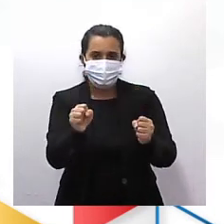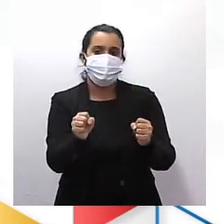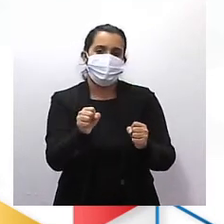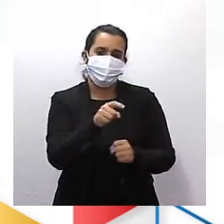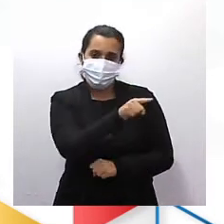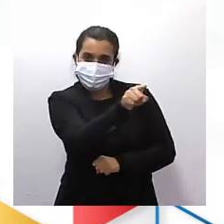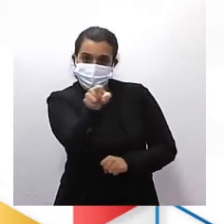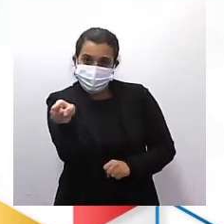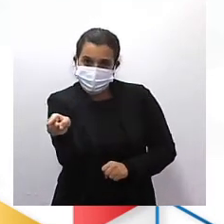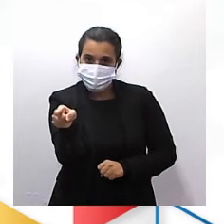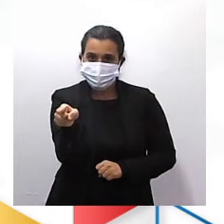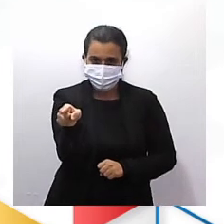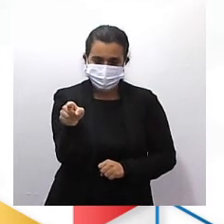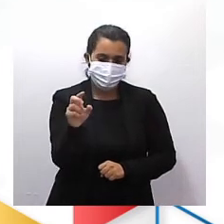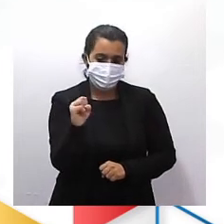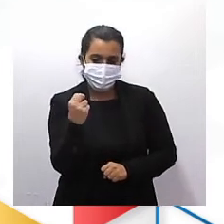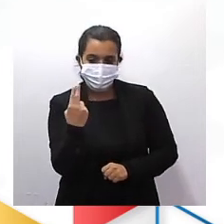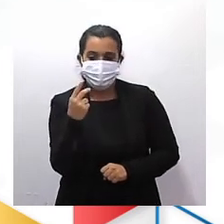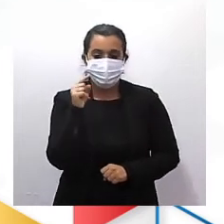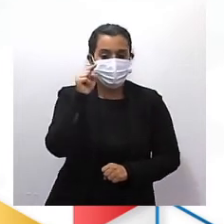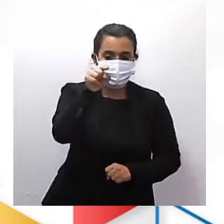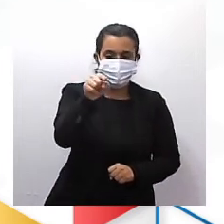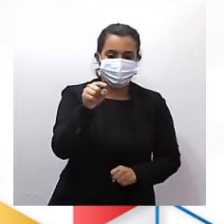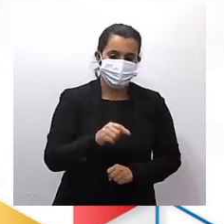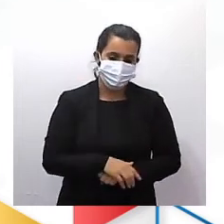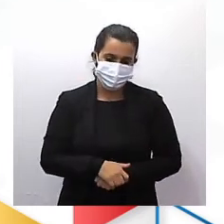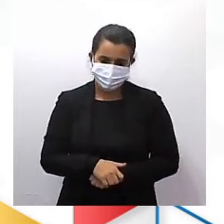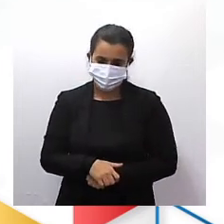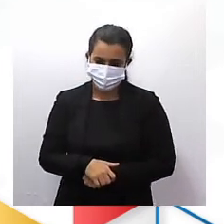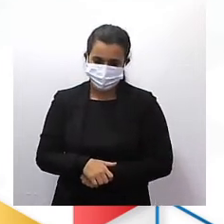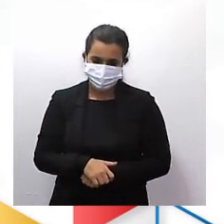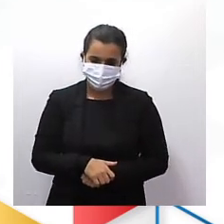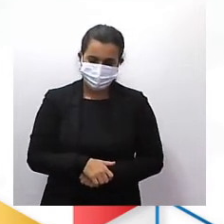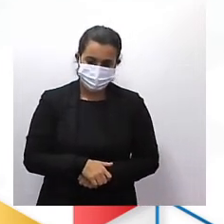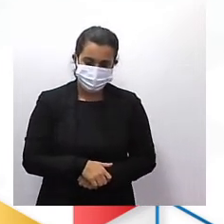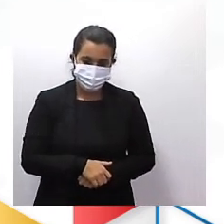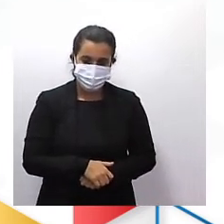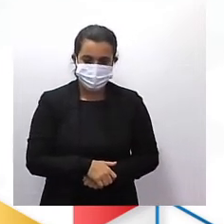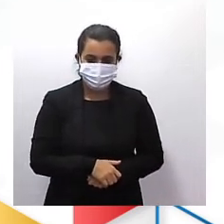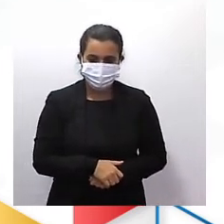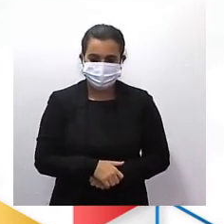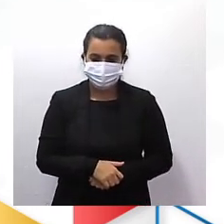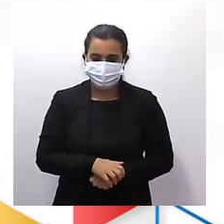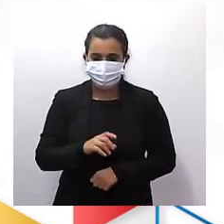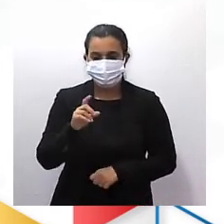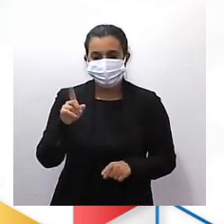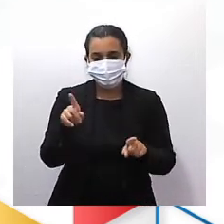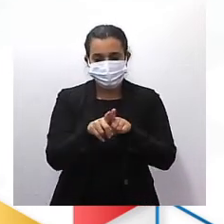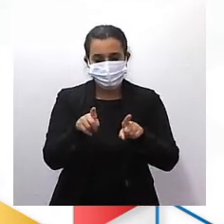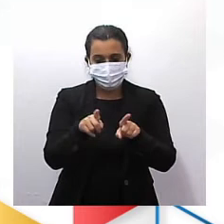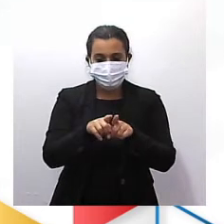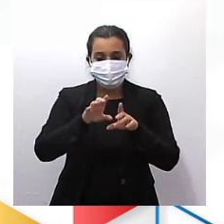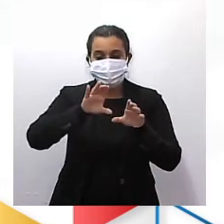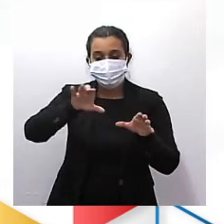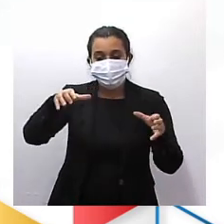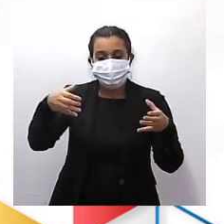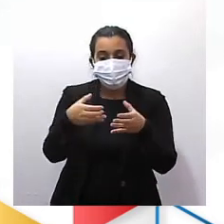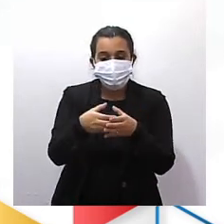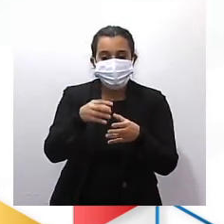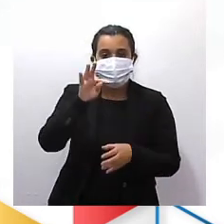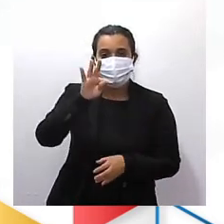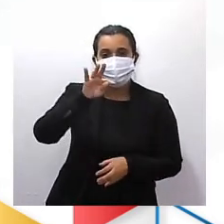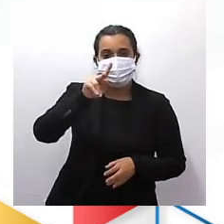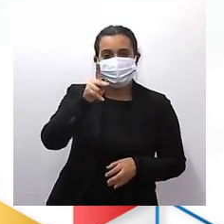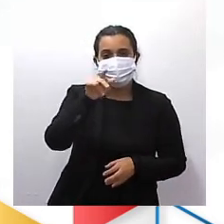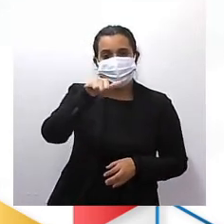E a última, que envolve um conjunto de pessoas, pouco maior, tanto ele e ela dentro do meio desse conjunto,